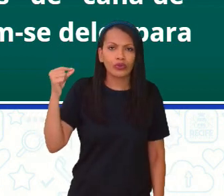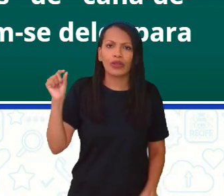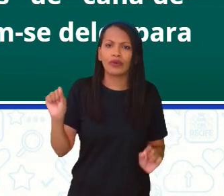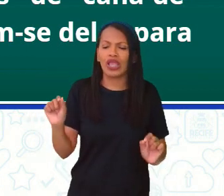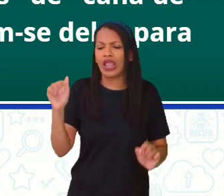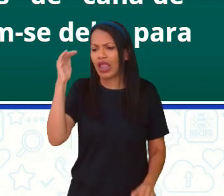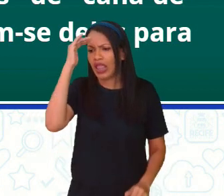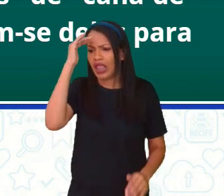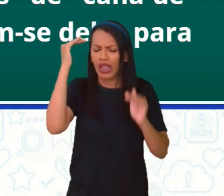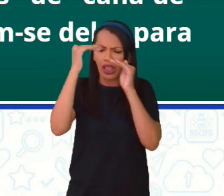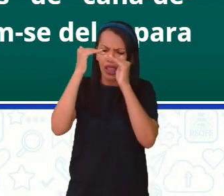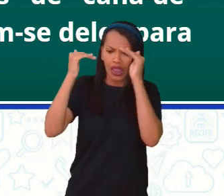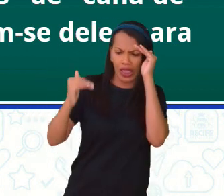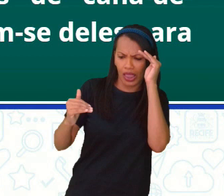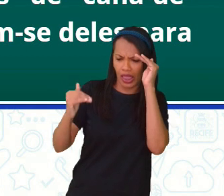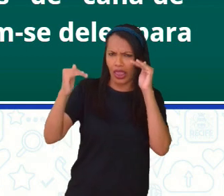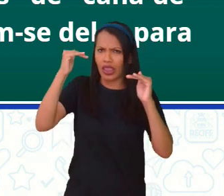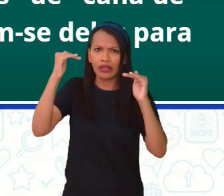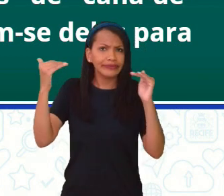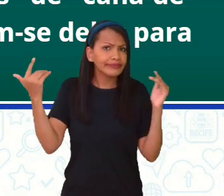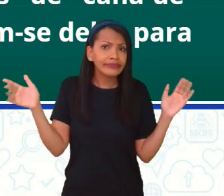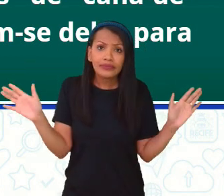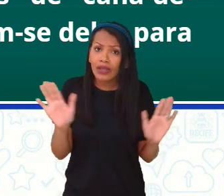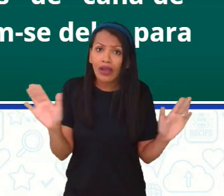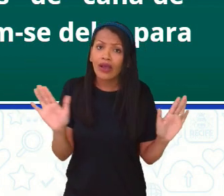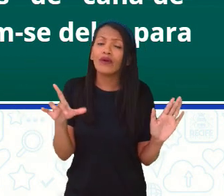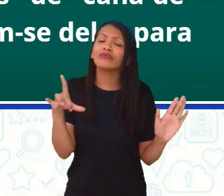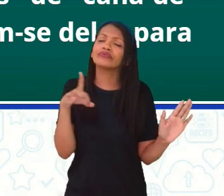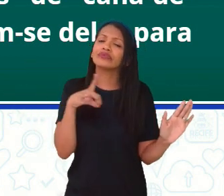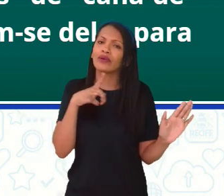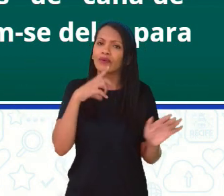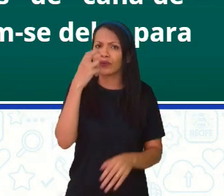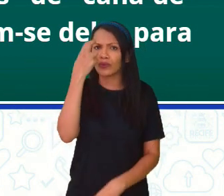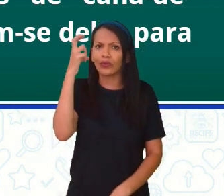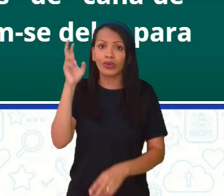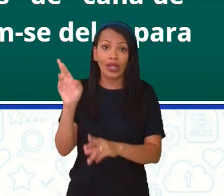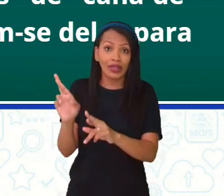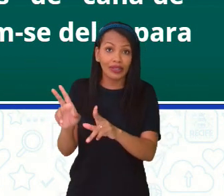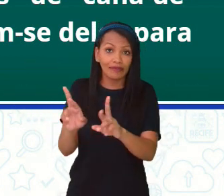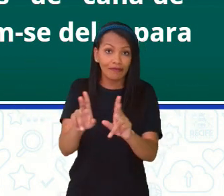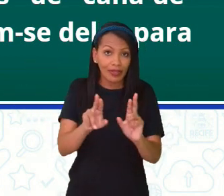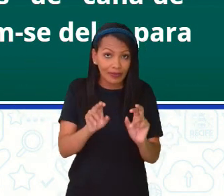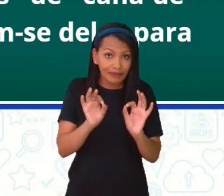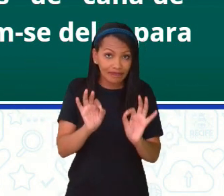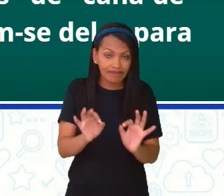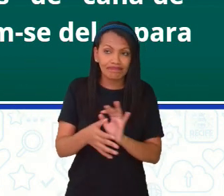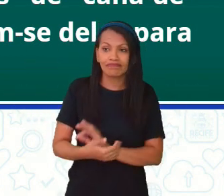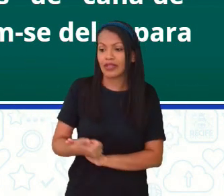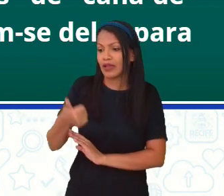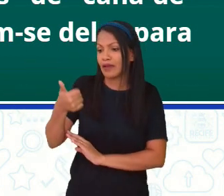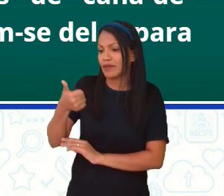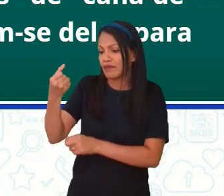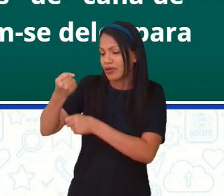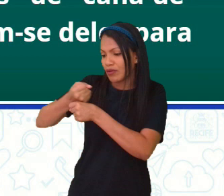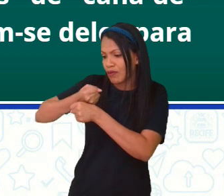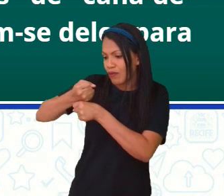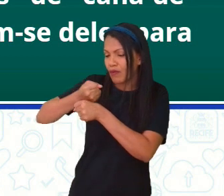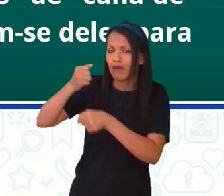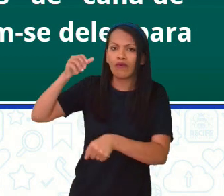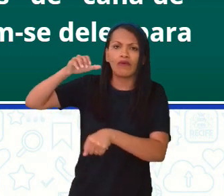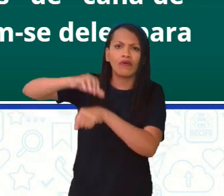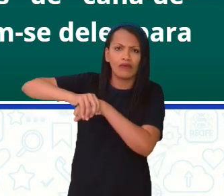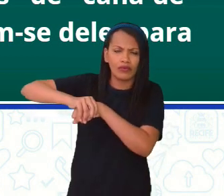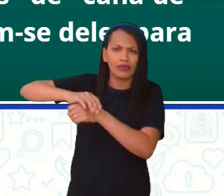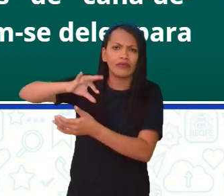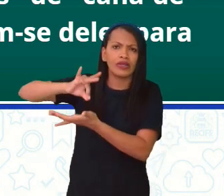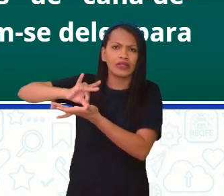inferior ou superior. O que existe são culturas diferentes, tá certo? Então, ó, os primeiros anos da colonização